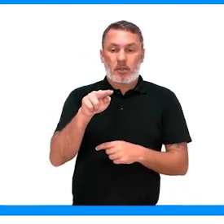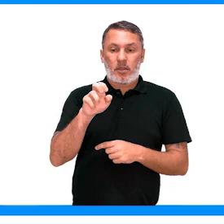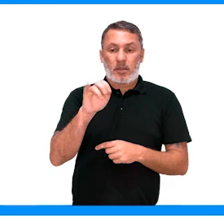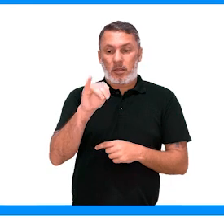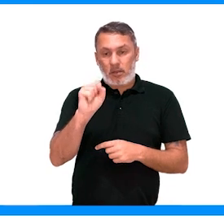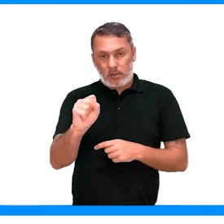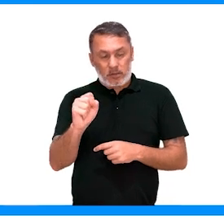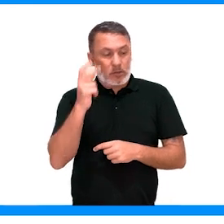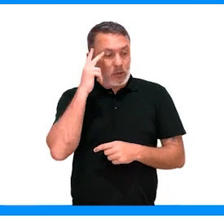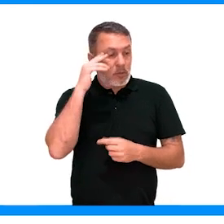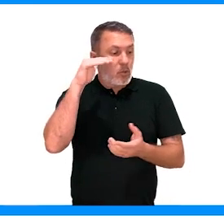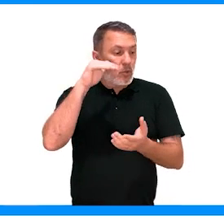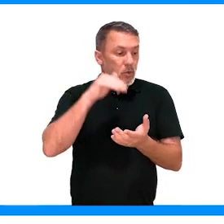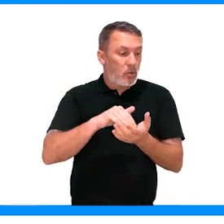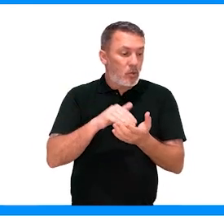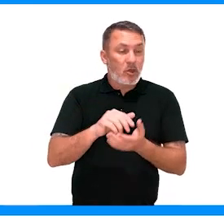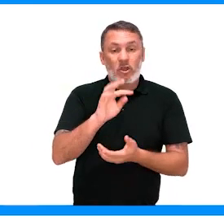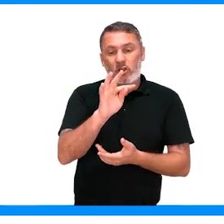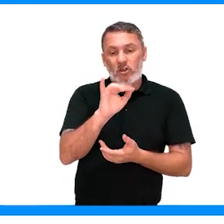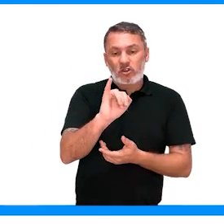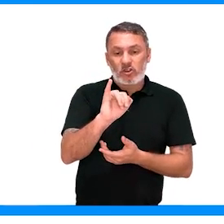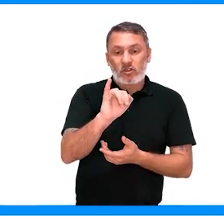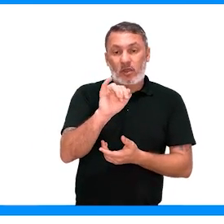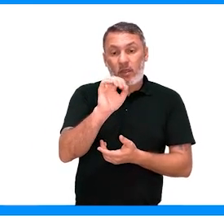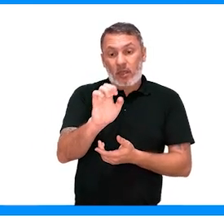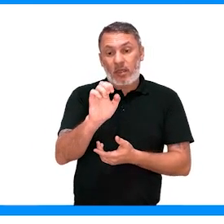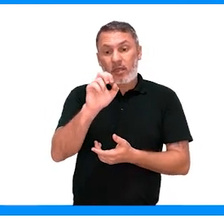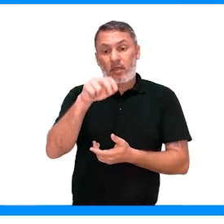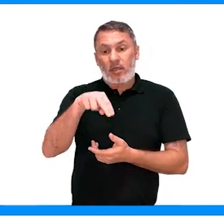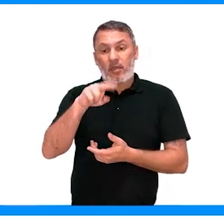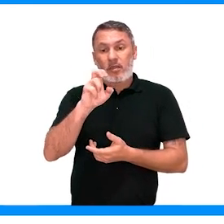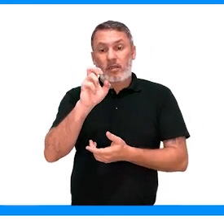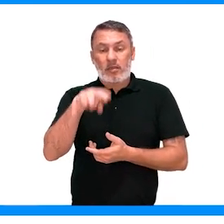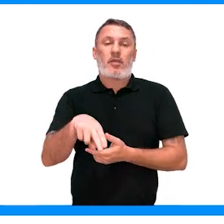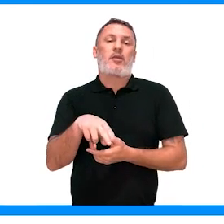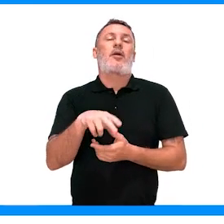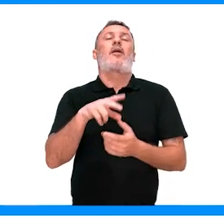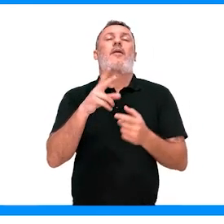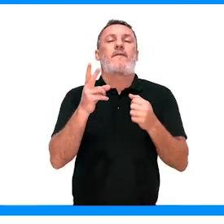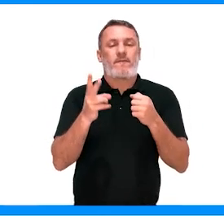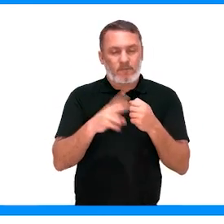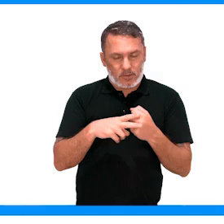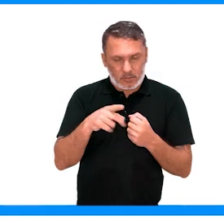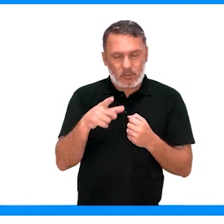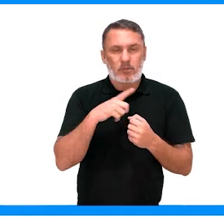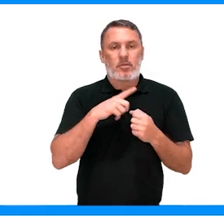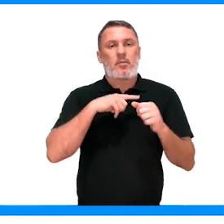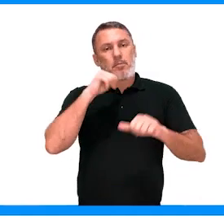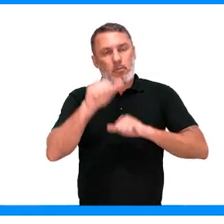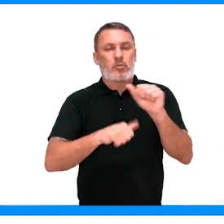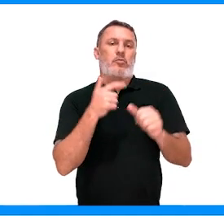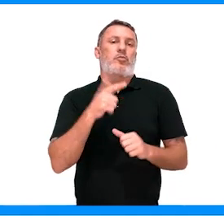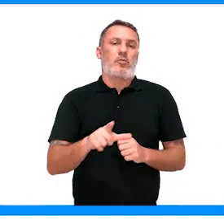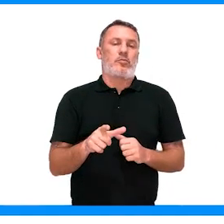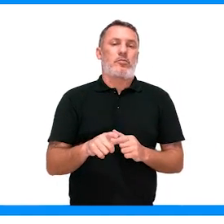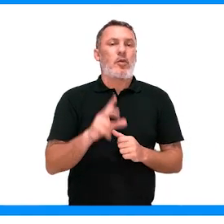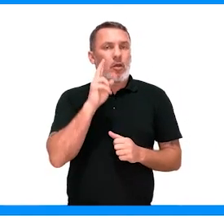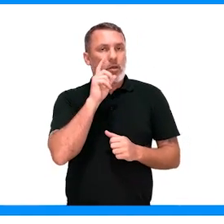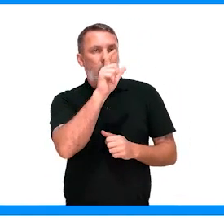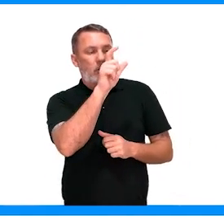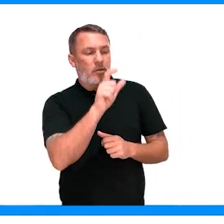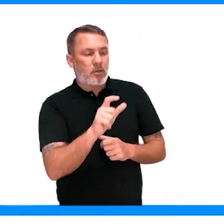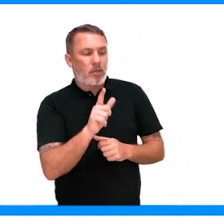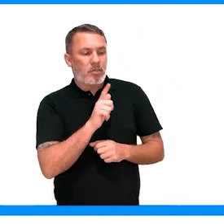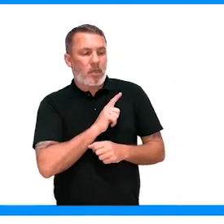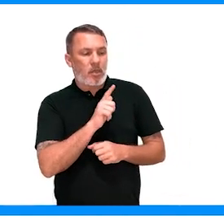Tenéis também. E aí, tienen, o verbo sofre a irregularidade outra vez, né? Então,